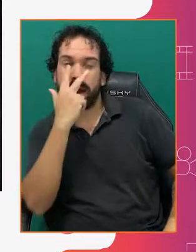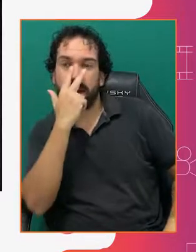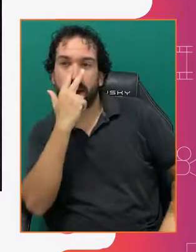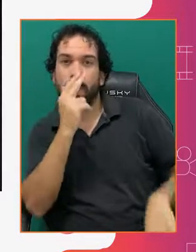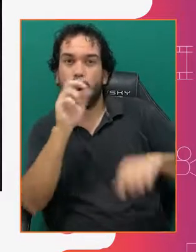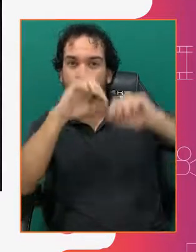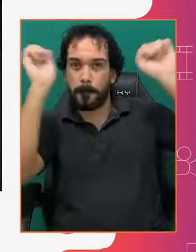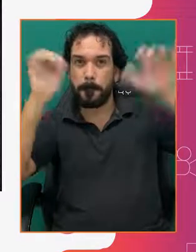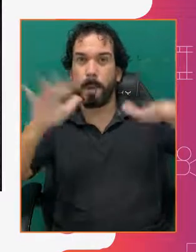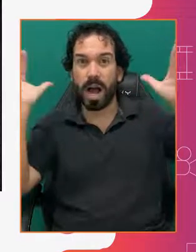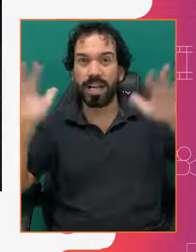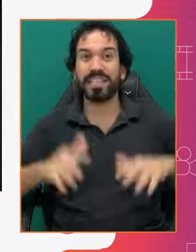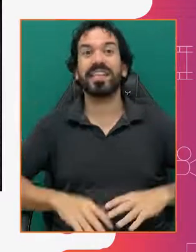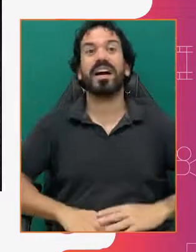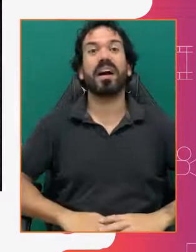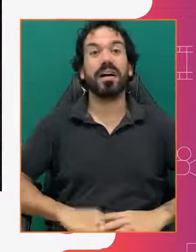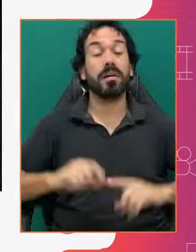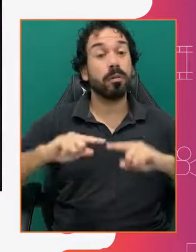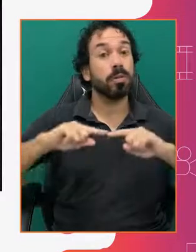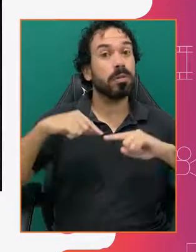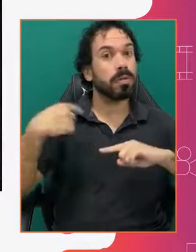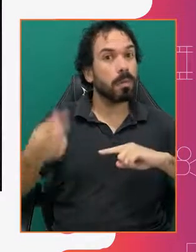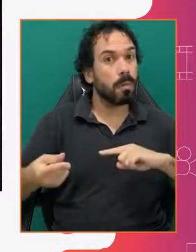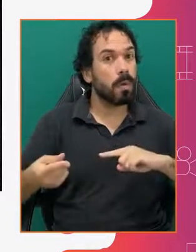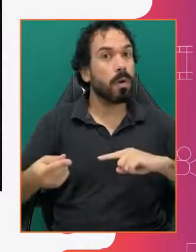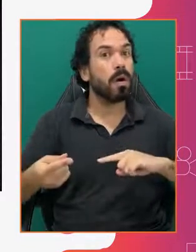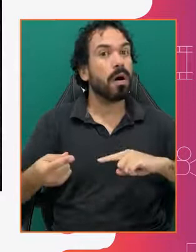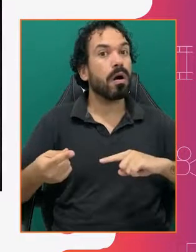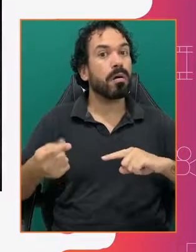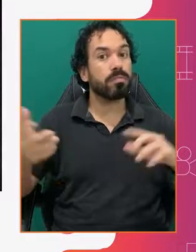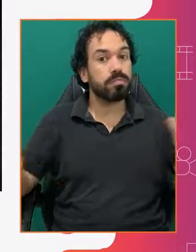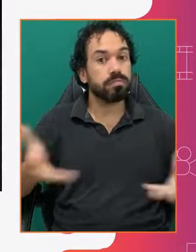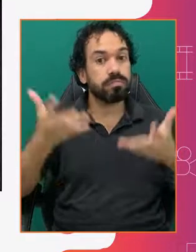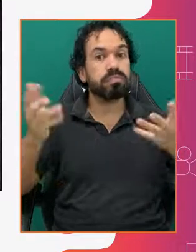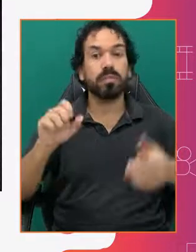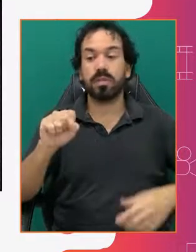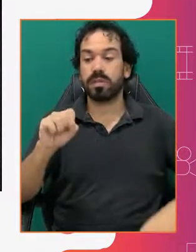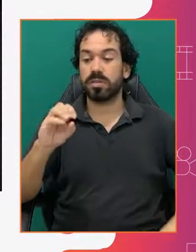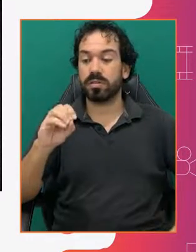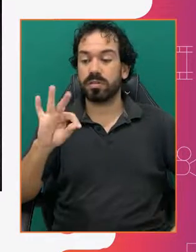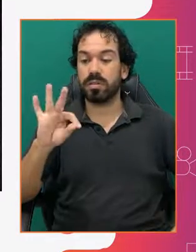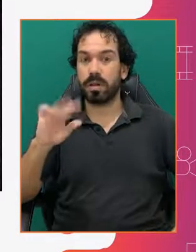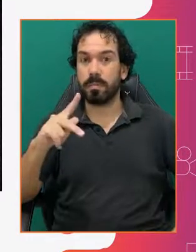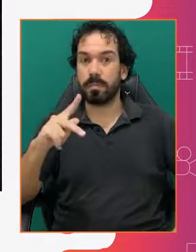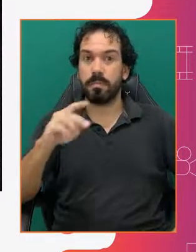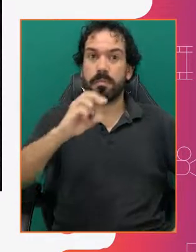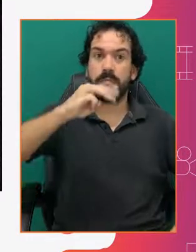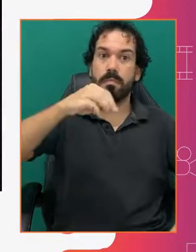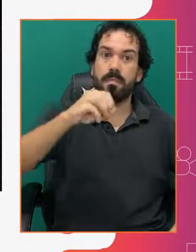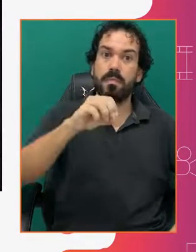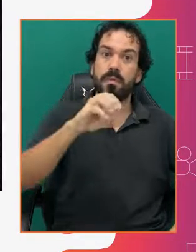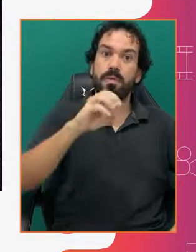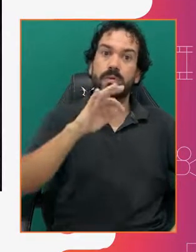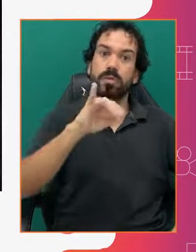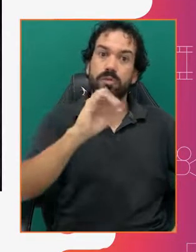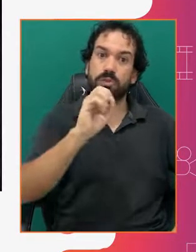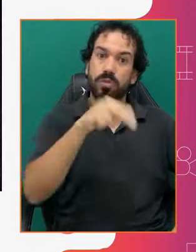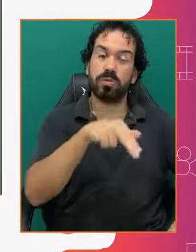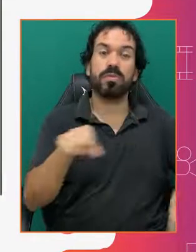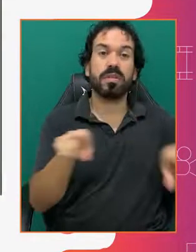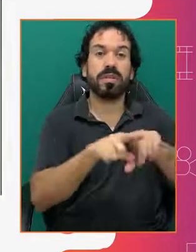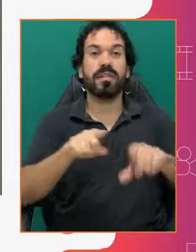ilusionista, de mágica, que posteriormente impulsionou a técnica de stop motion e dos efeitos